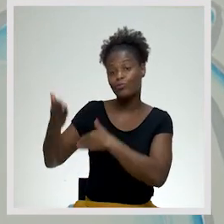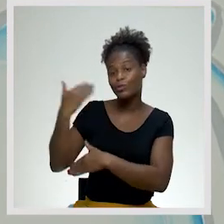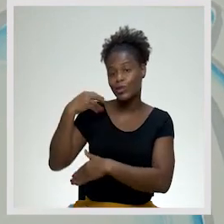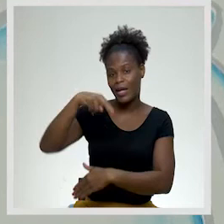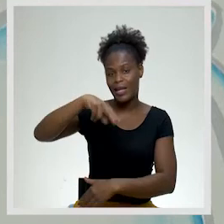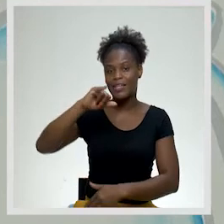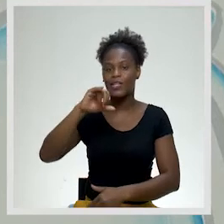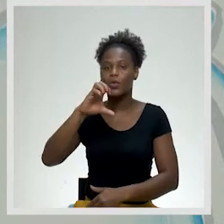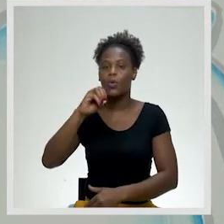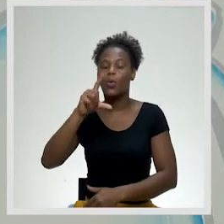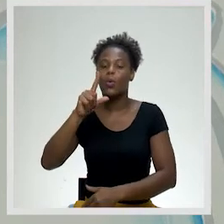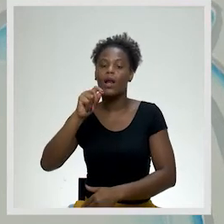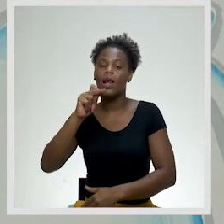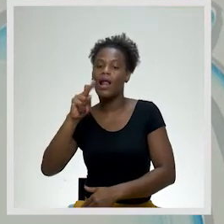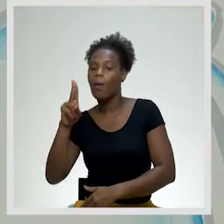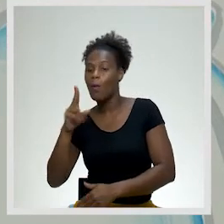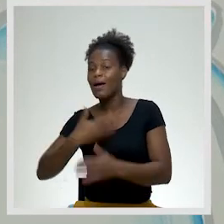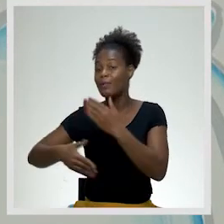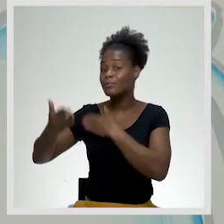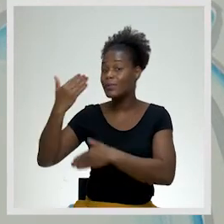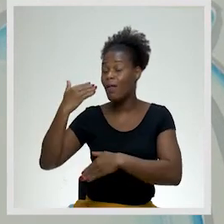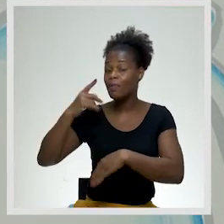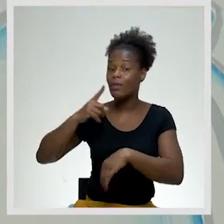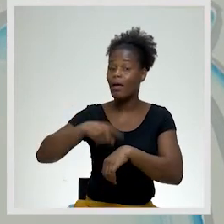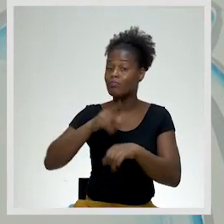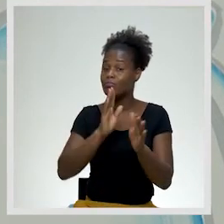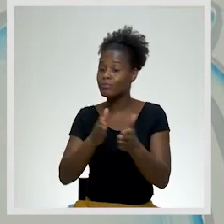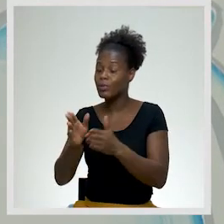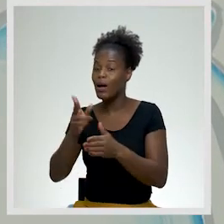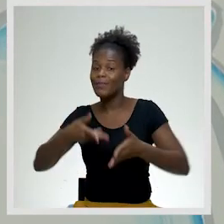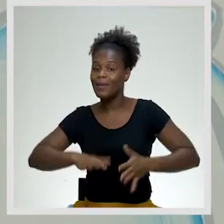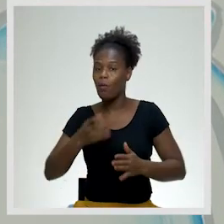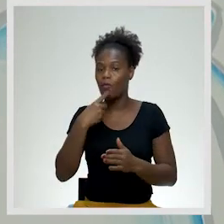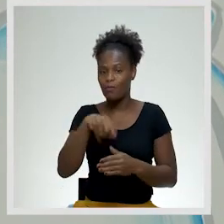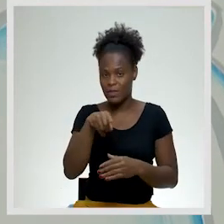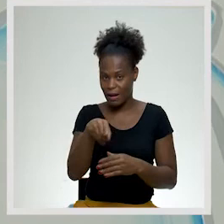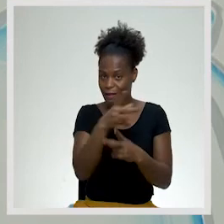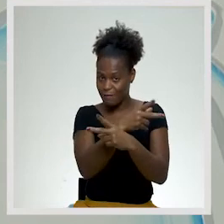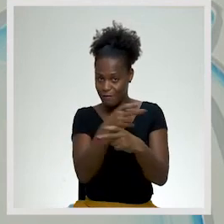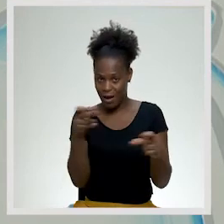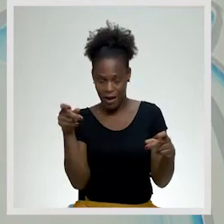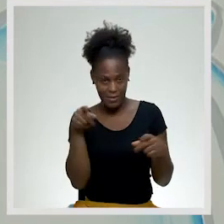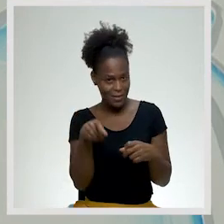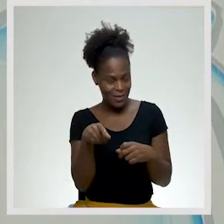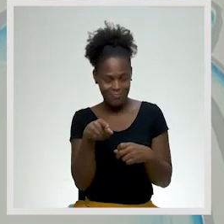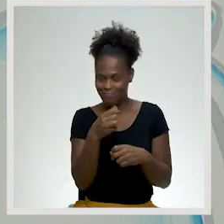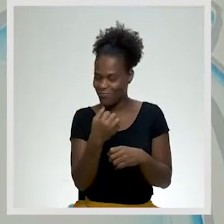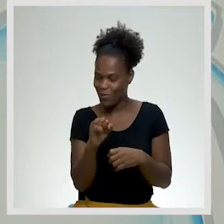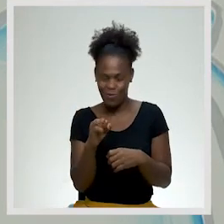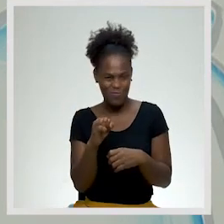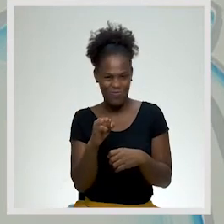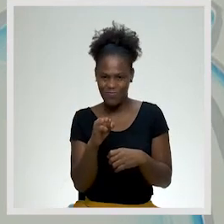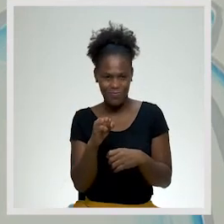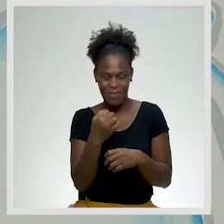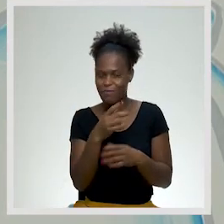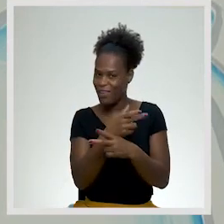Nicolau Copérnico logo no período renascentista. Daí que esta afirmação não